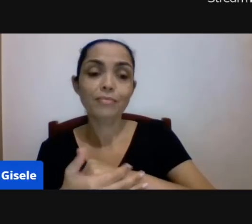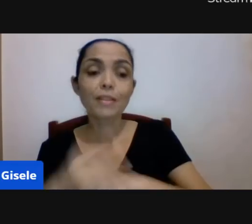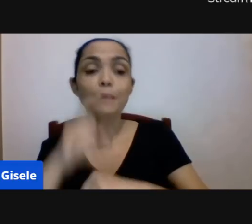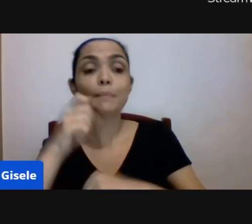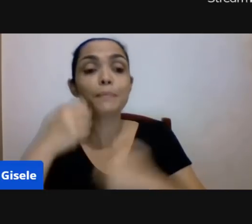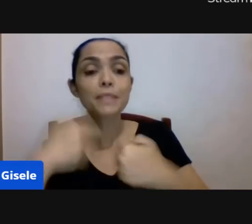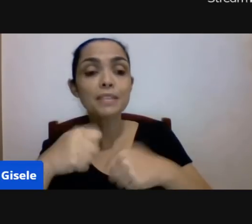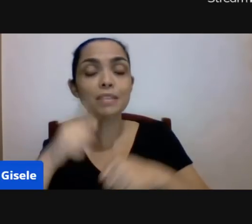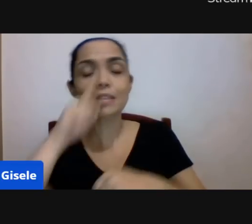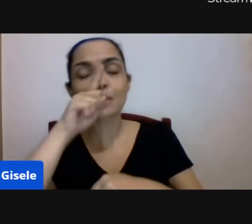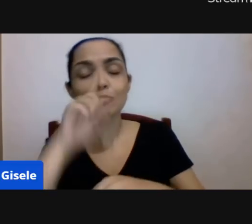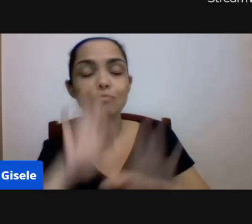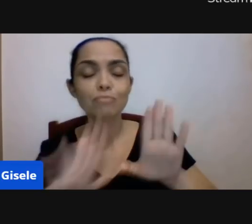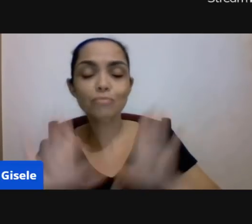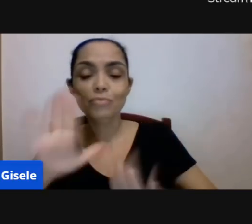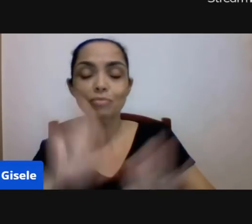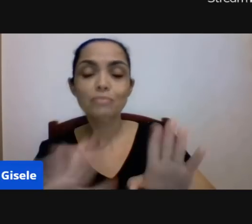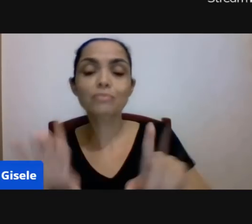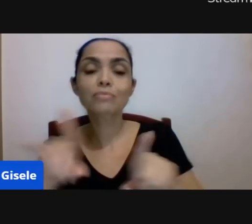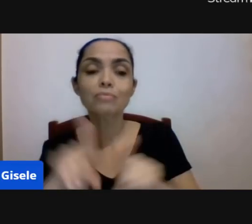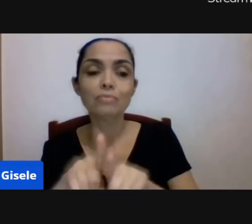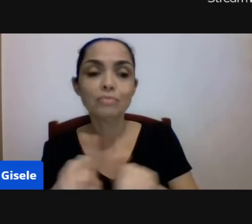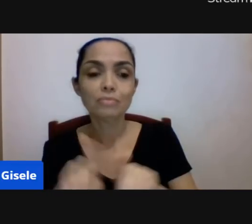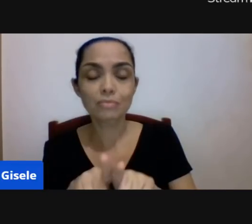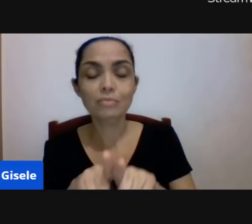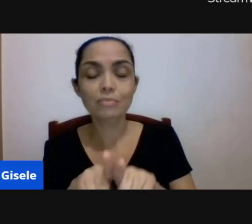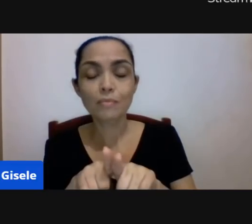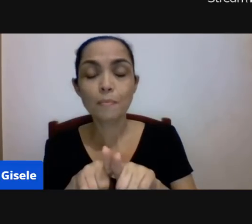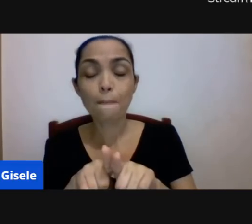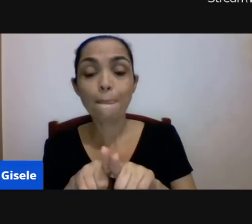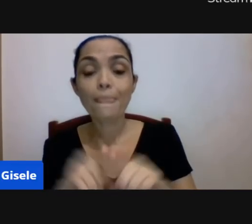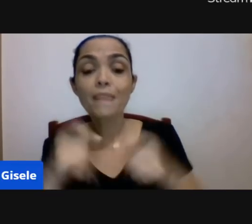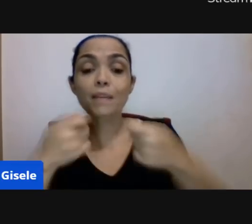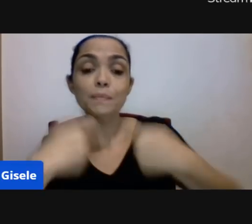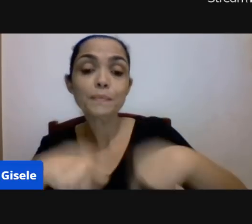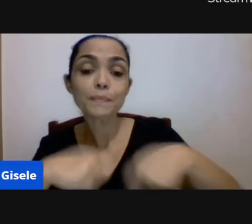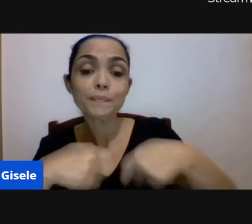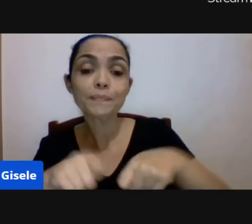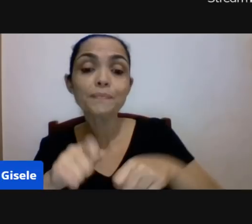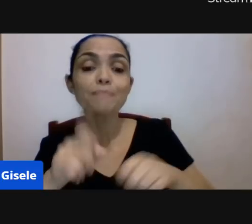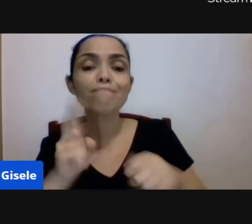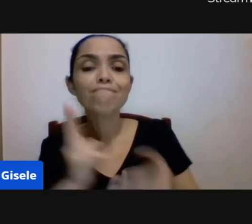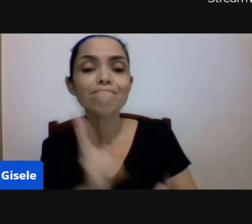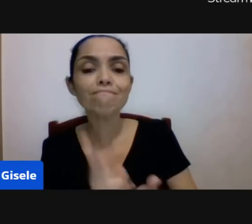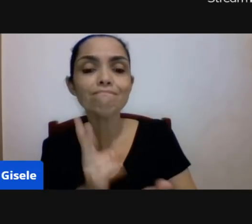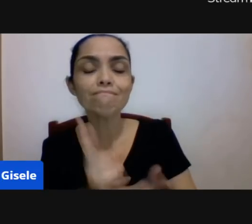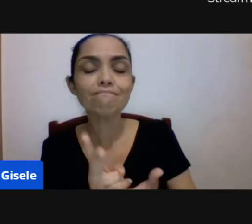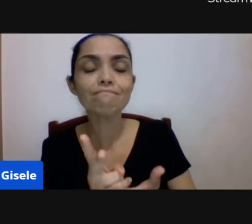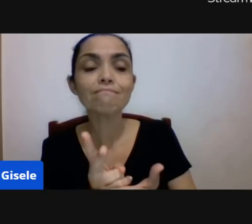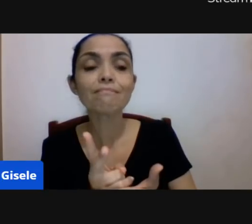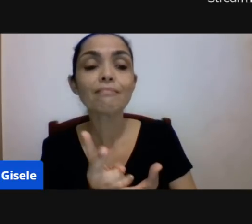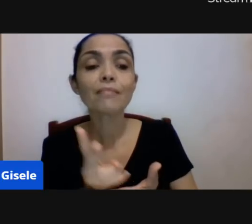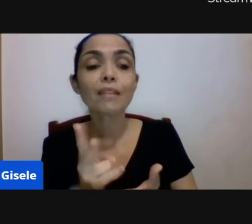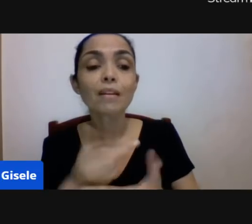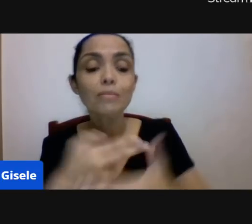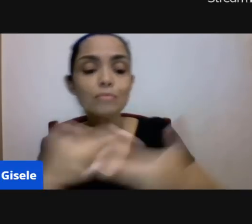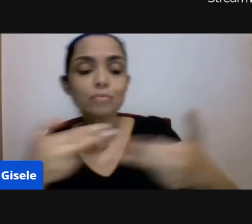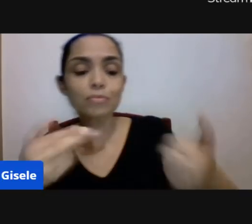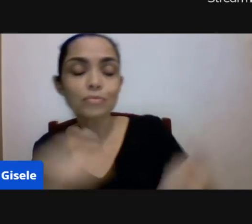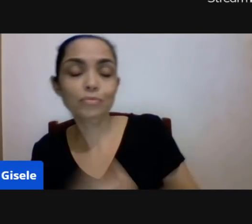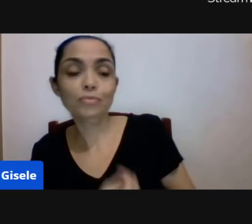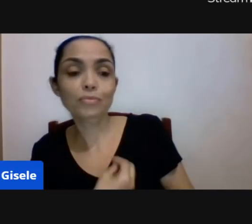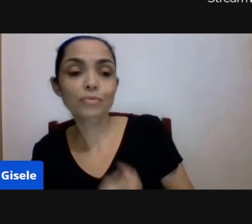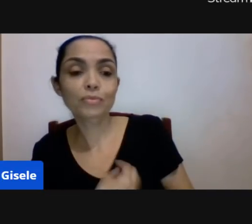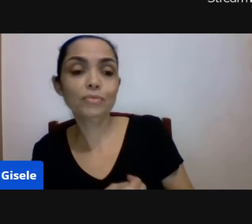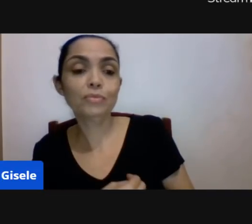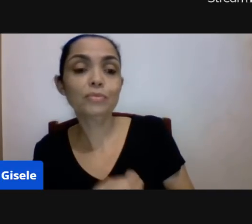para os carros. Por óbvio, a chance de você ser atropelado vai ser maior. Né? Então, quanto mais medidas se tomar,